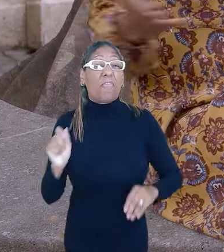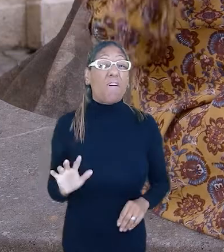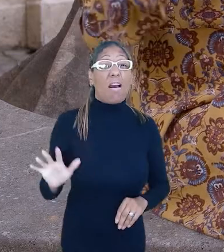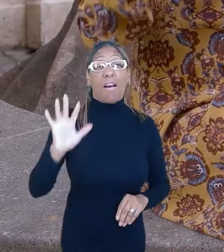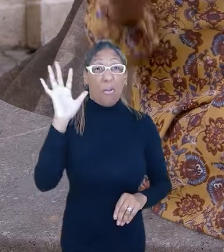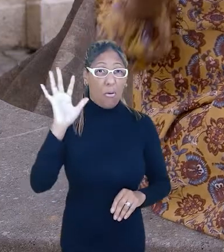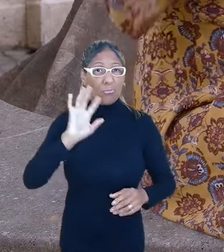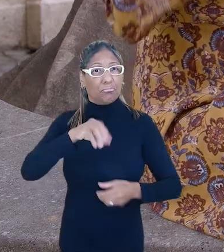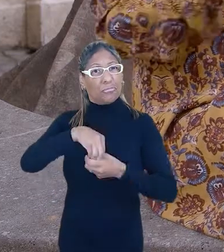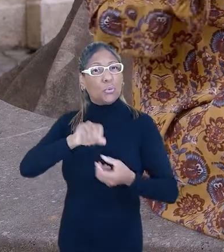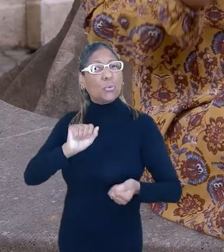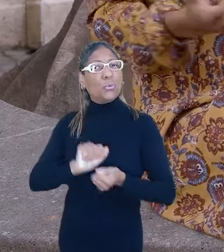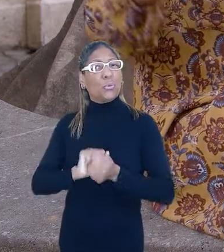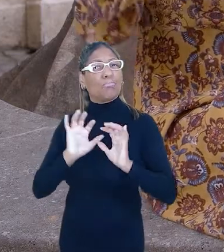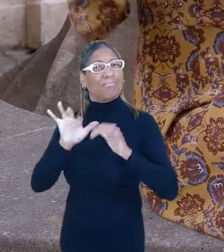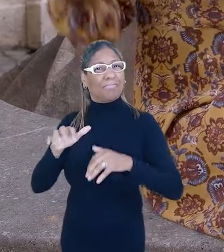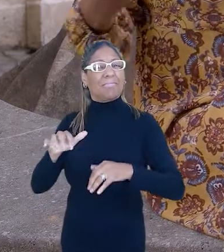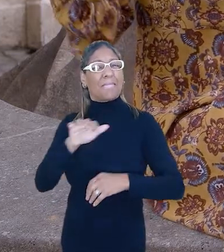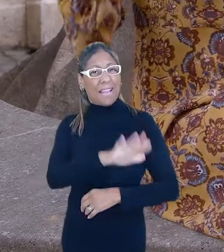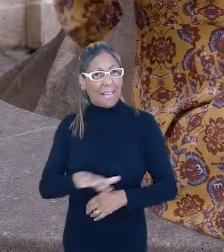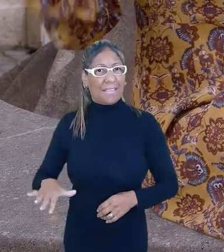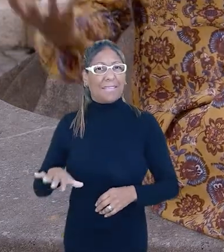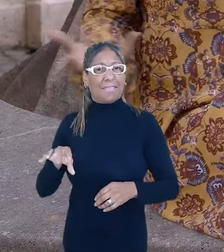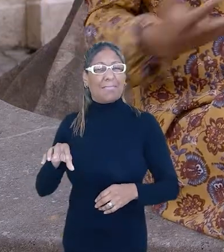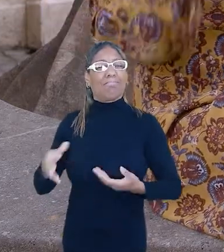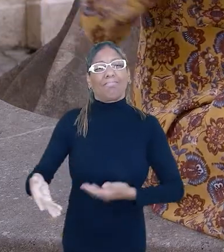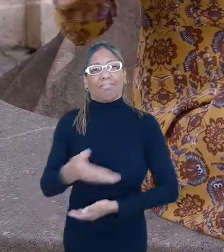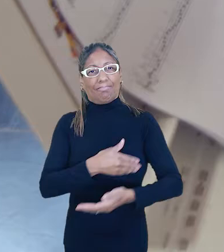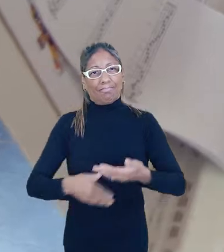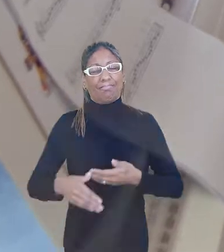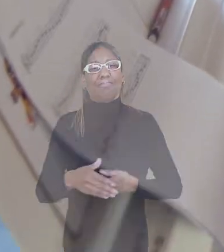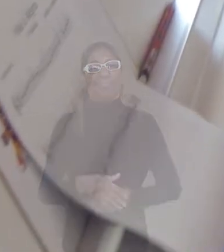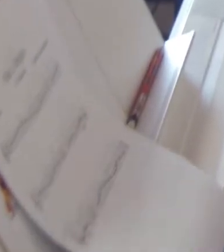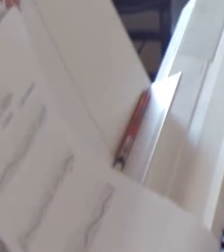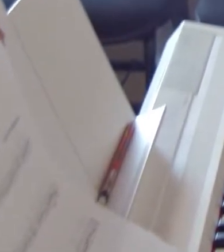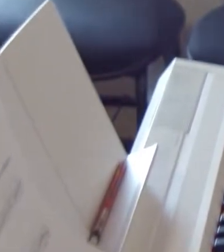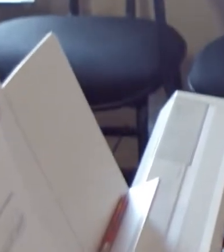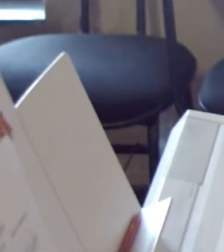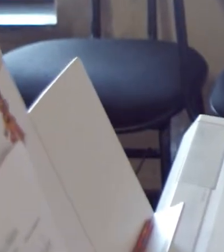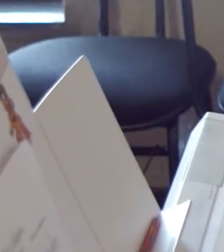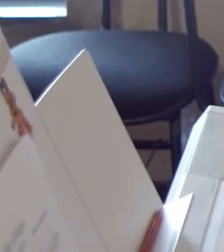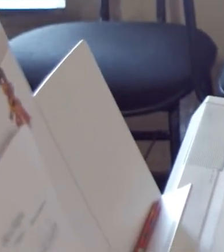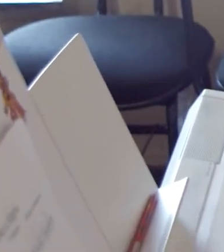de valores que vem junto dessa criança estar inserida naquele ambiente, naquele instituto.